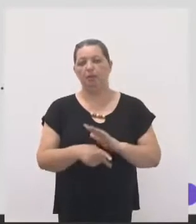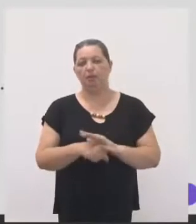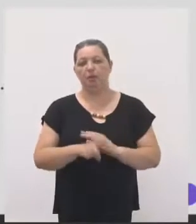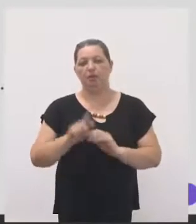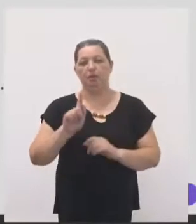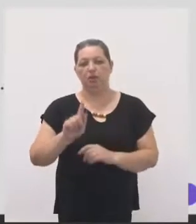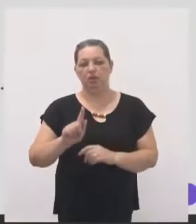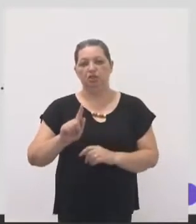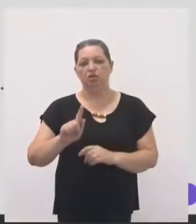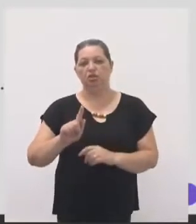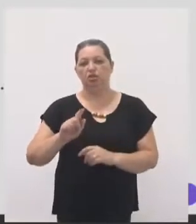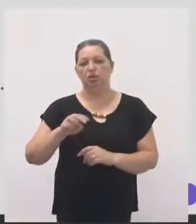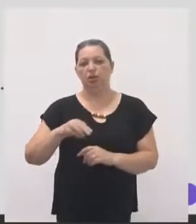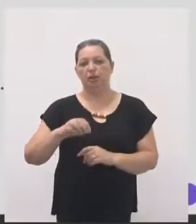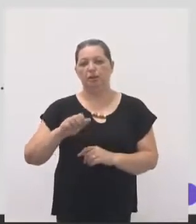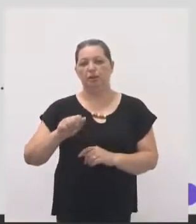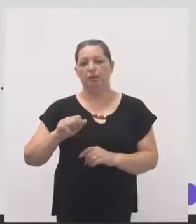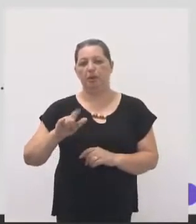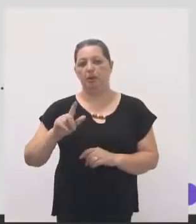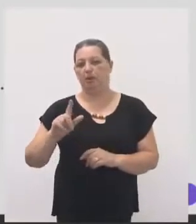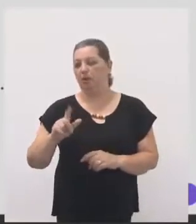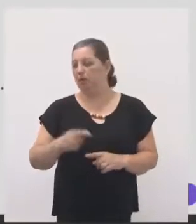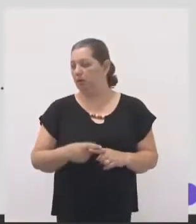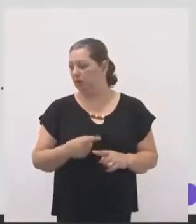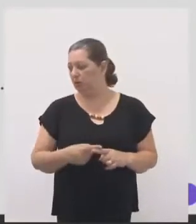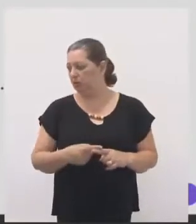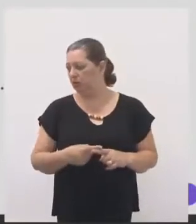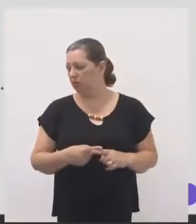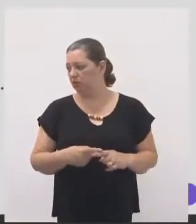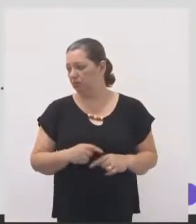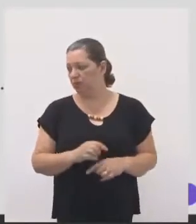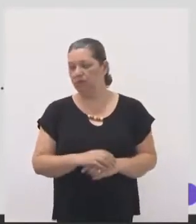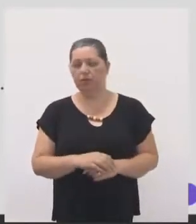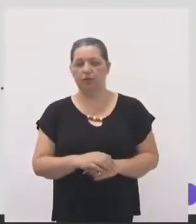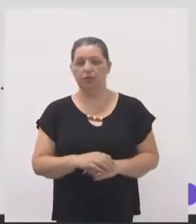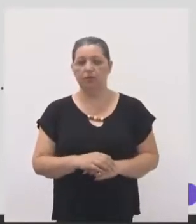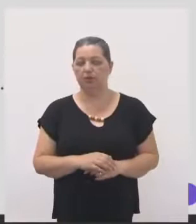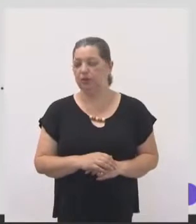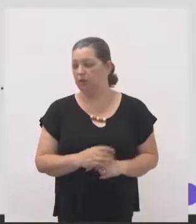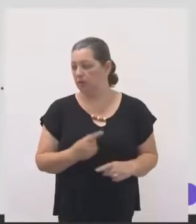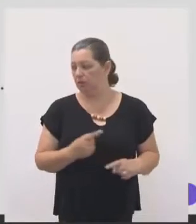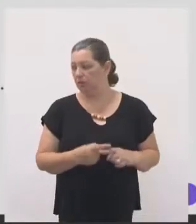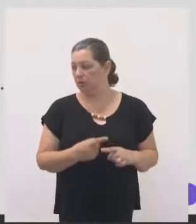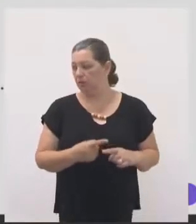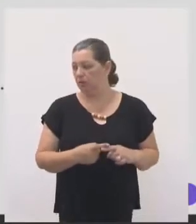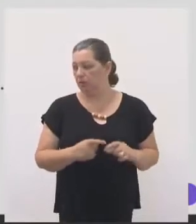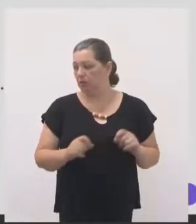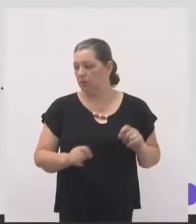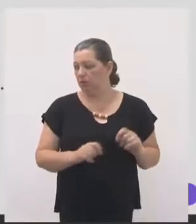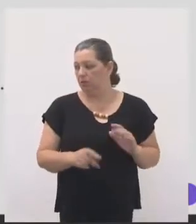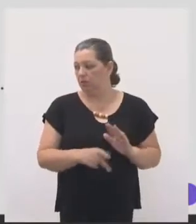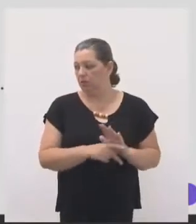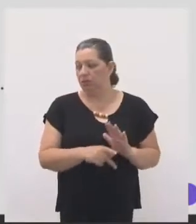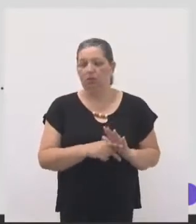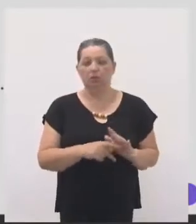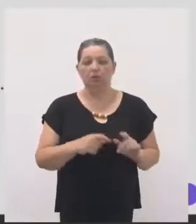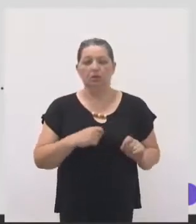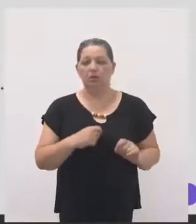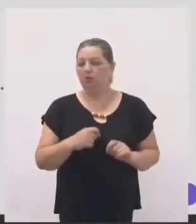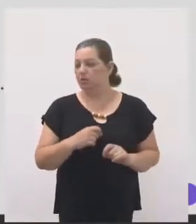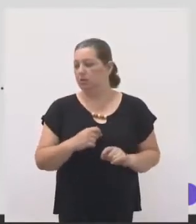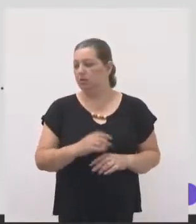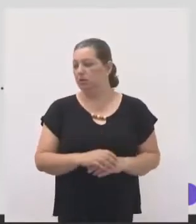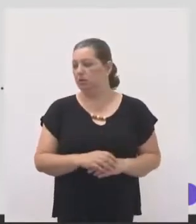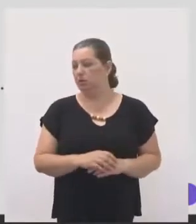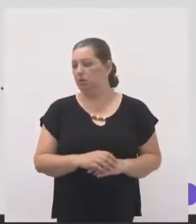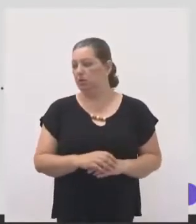acessar as duas? Falando dessa questão, né? Então, o professor, se ele clicar aqui